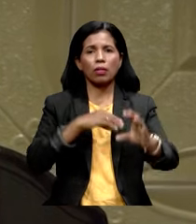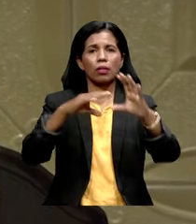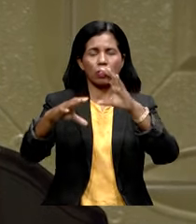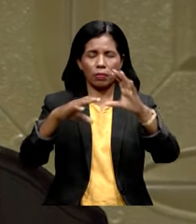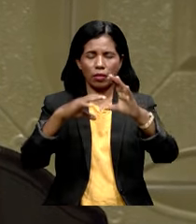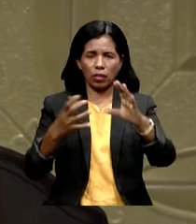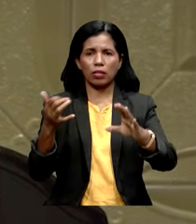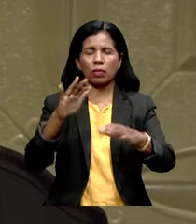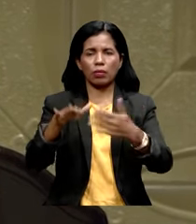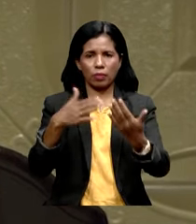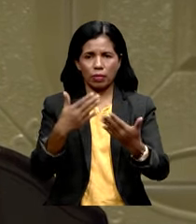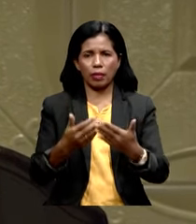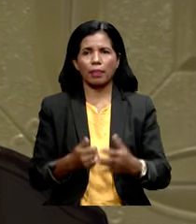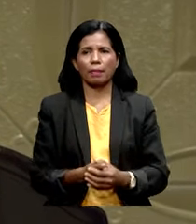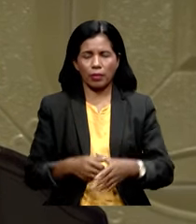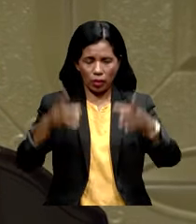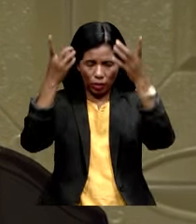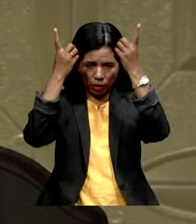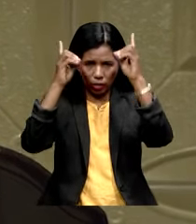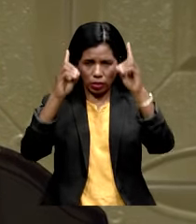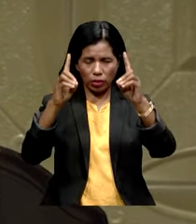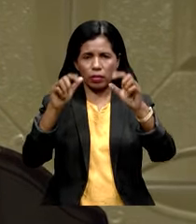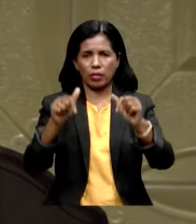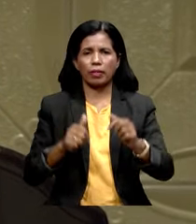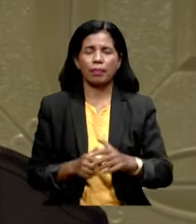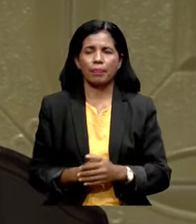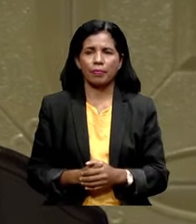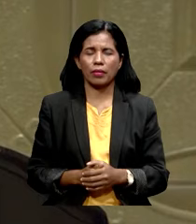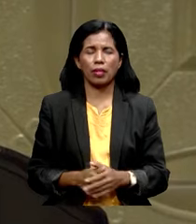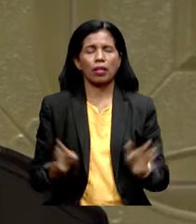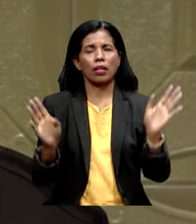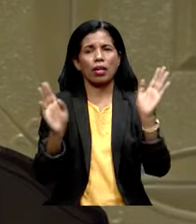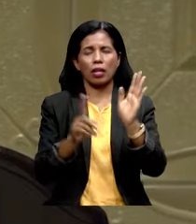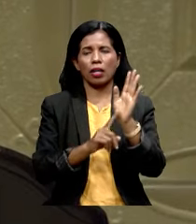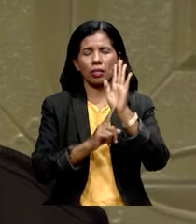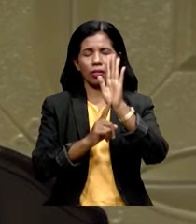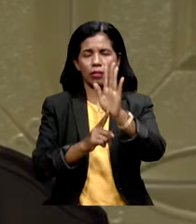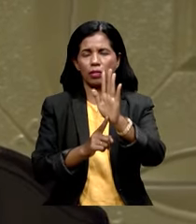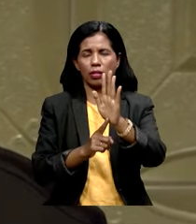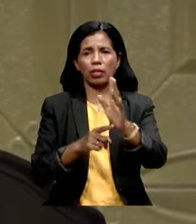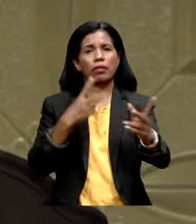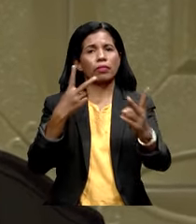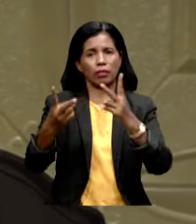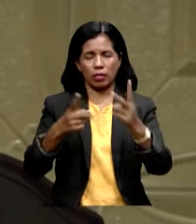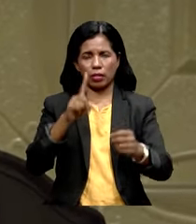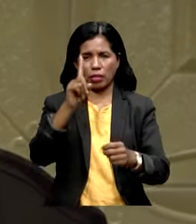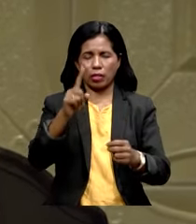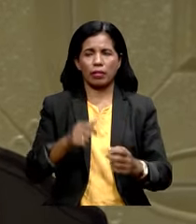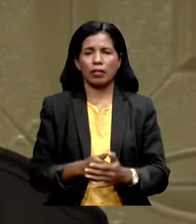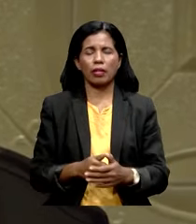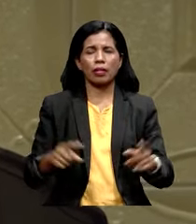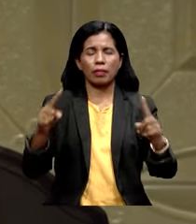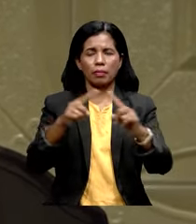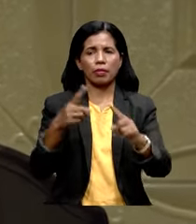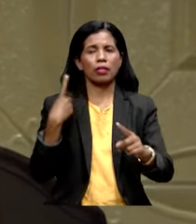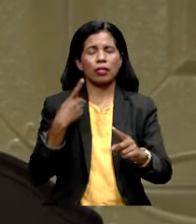telecomunicações. Decisão é de mim, saímos a ponto de viragem ainda. Não é isso